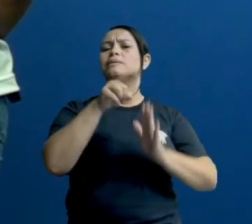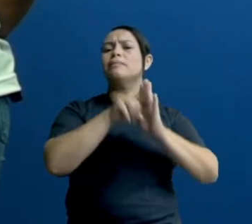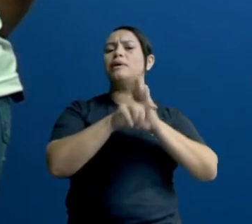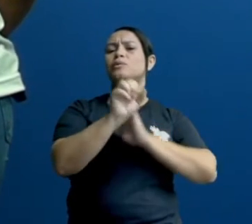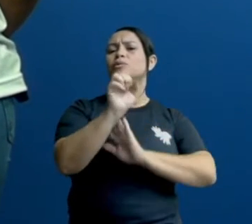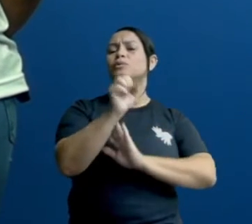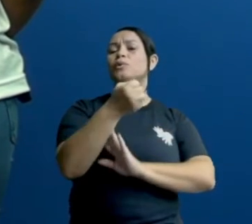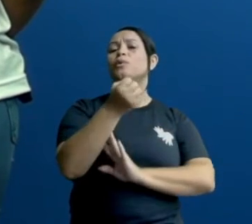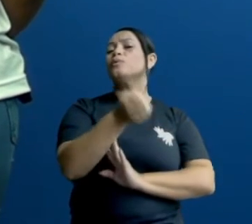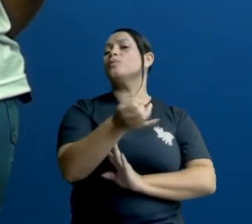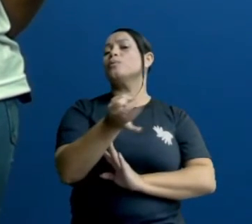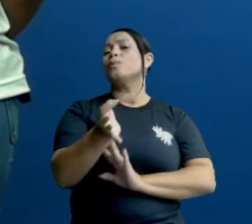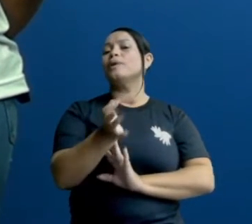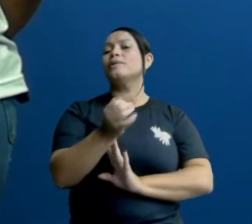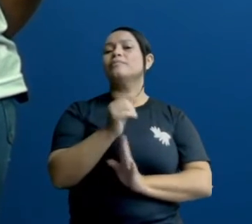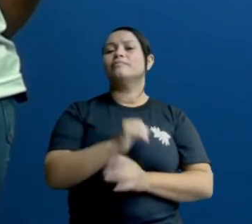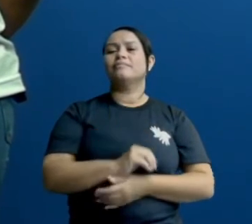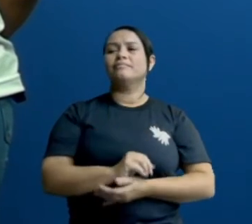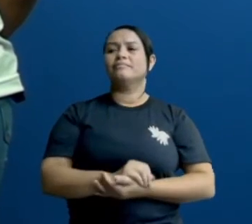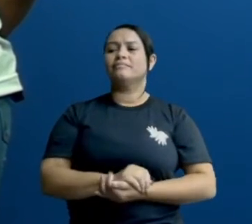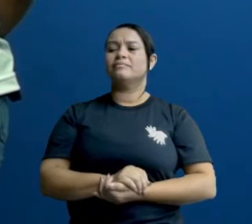menos 8, quanto é que dá?